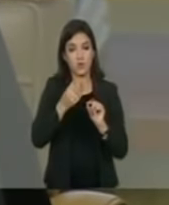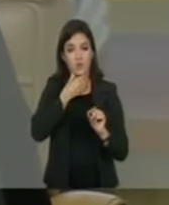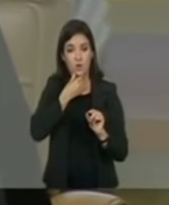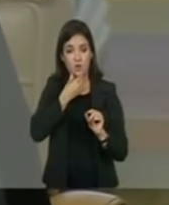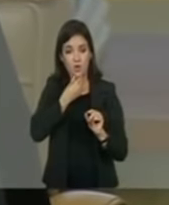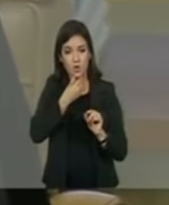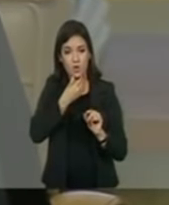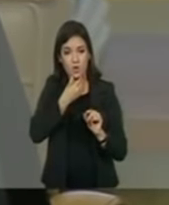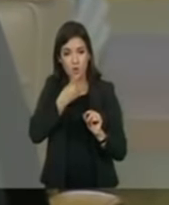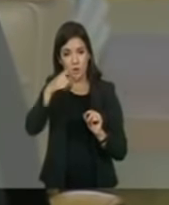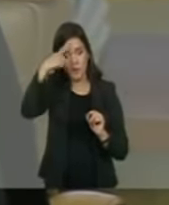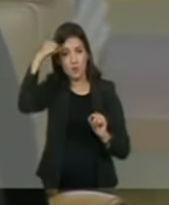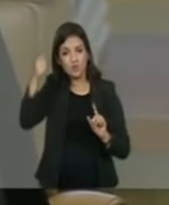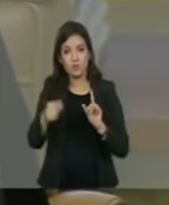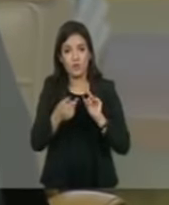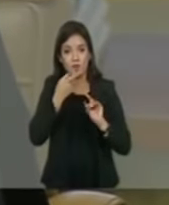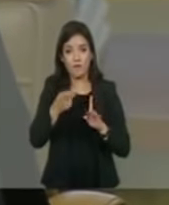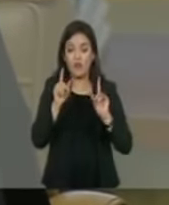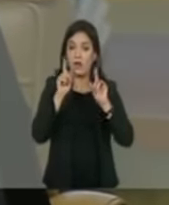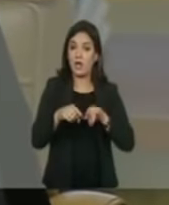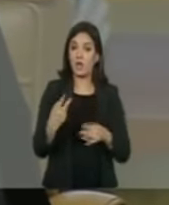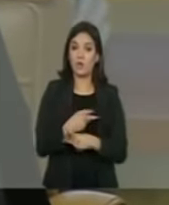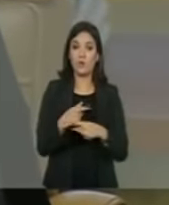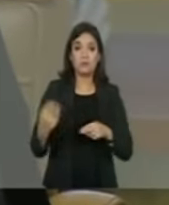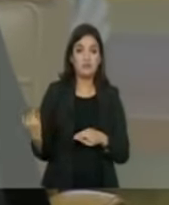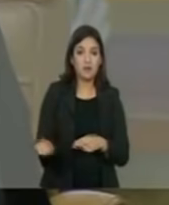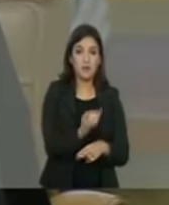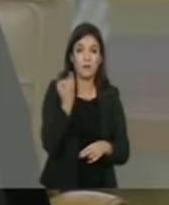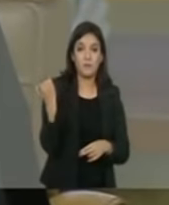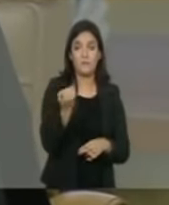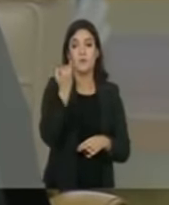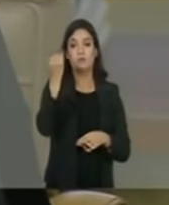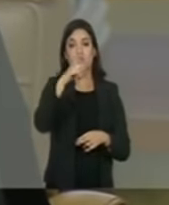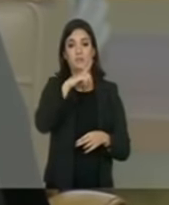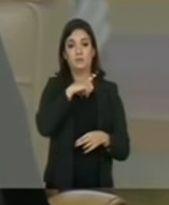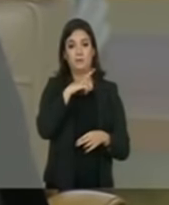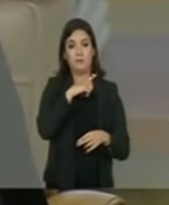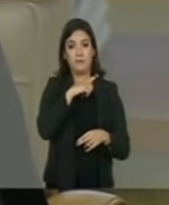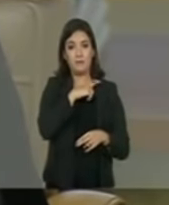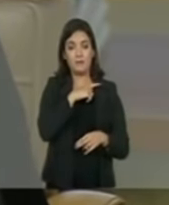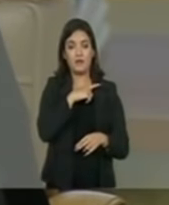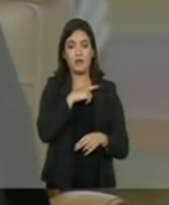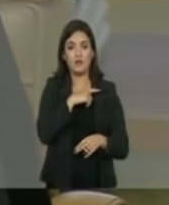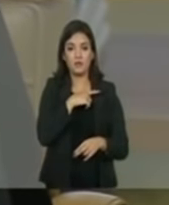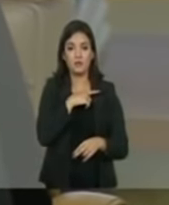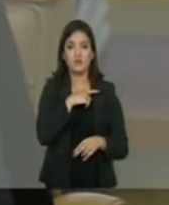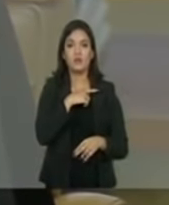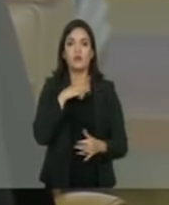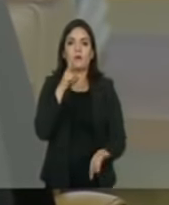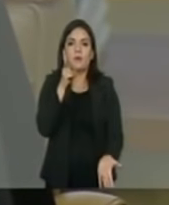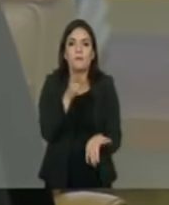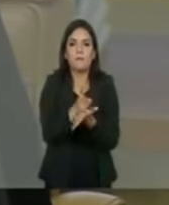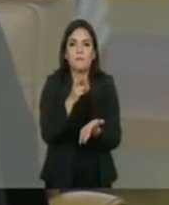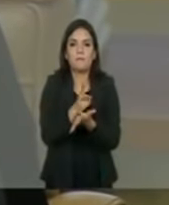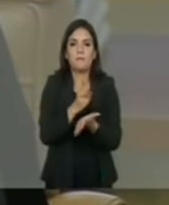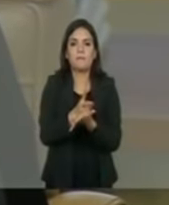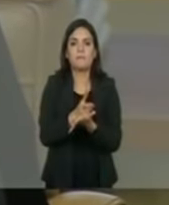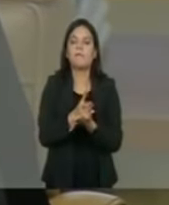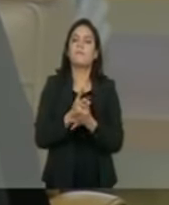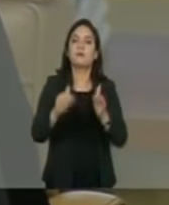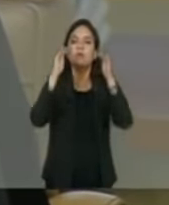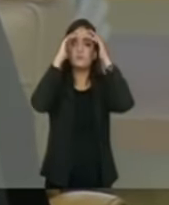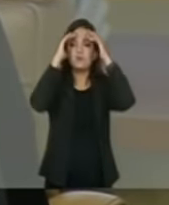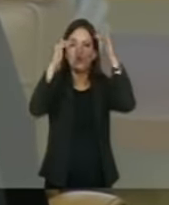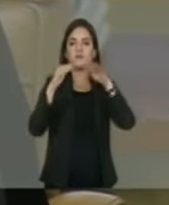como fundamento imprescindível à plena legitimação material do estado democrático de direito